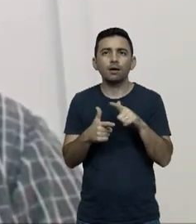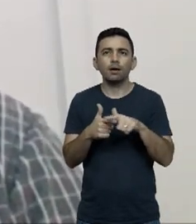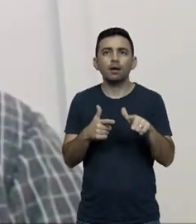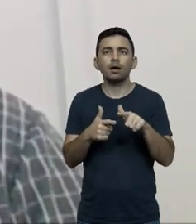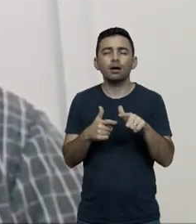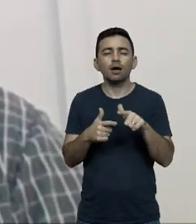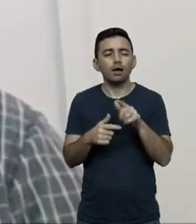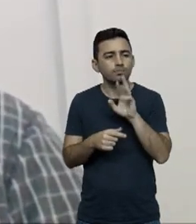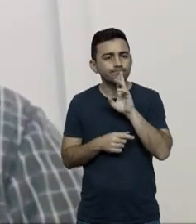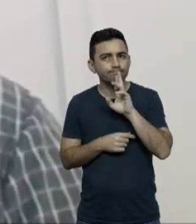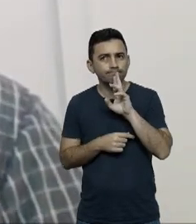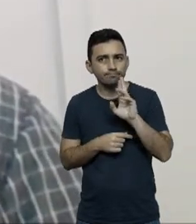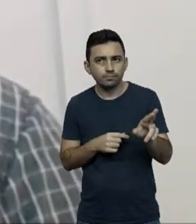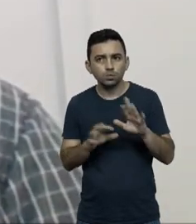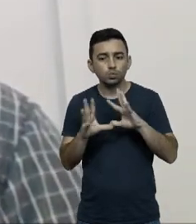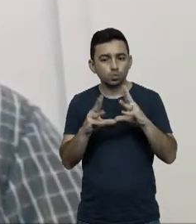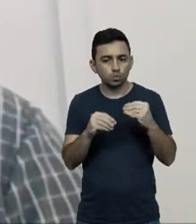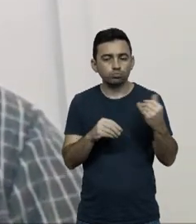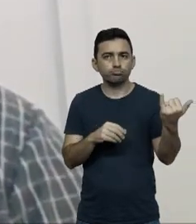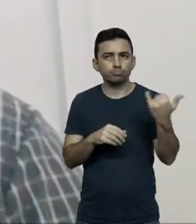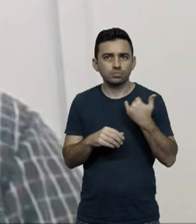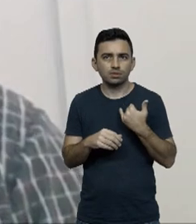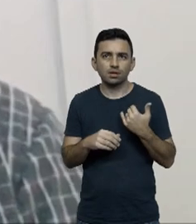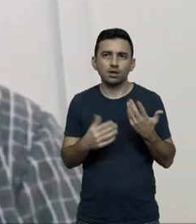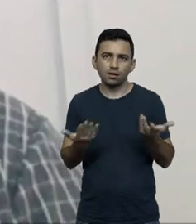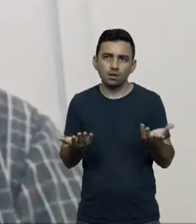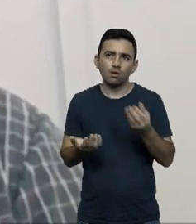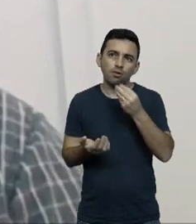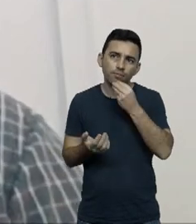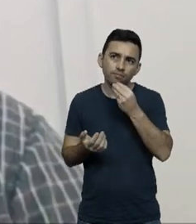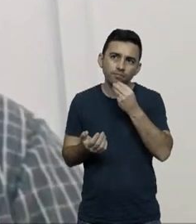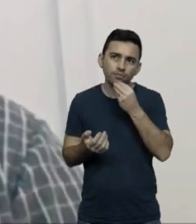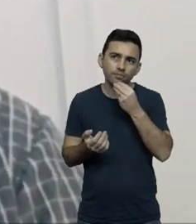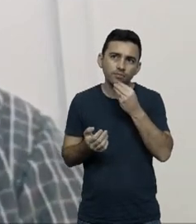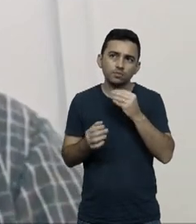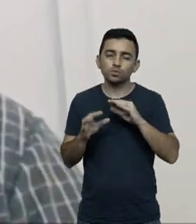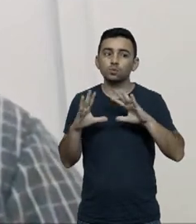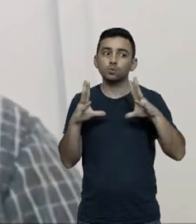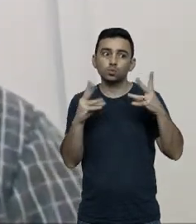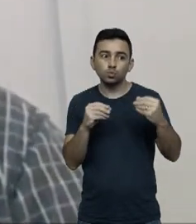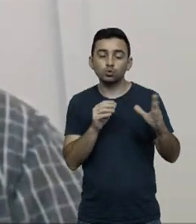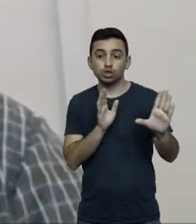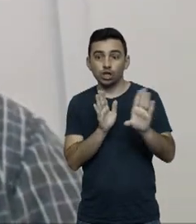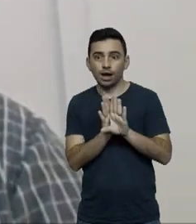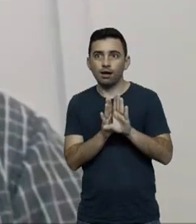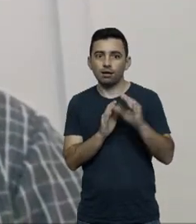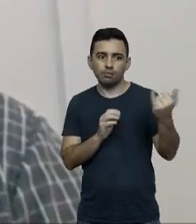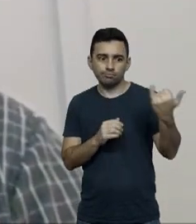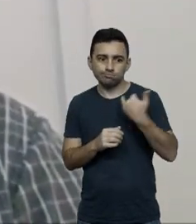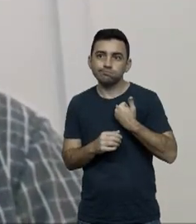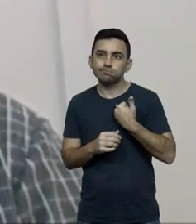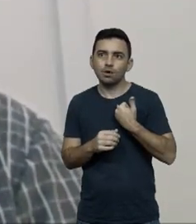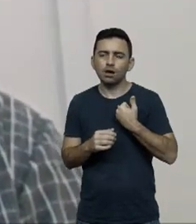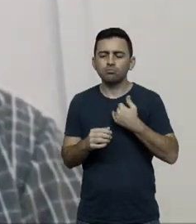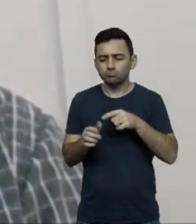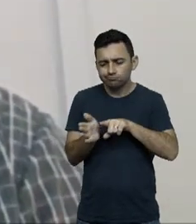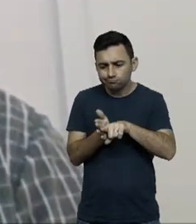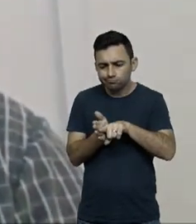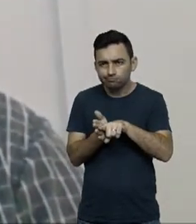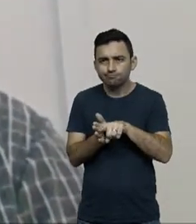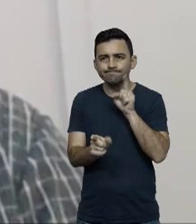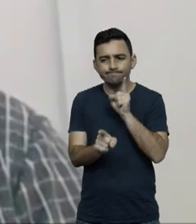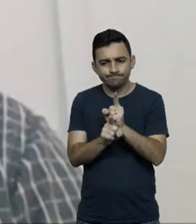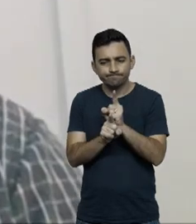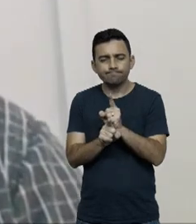passar a resposta para todos tiraram para gente dar para mim todos os casos que chegam para gente mas tudo chegou a gente conseguiu analisar e